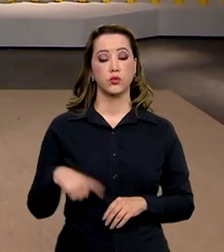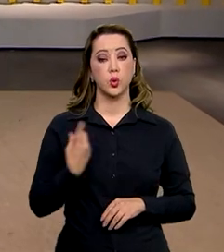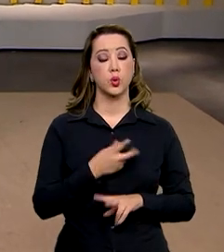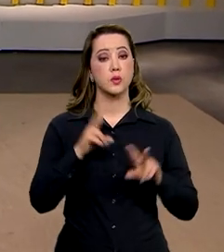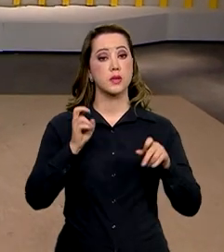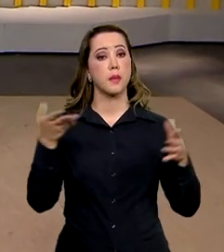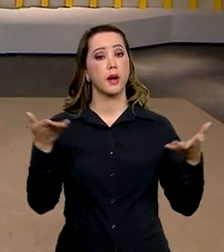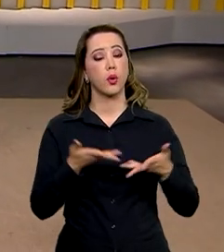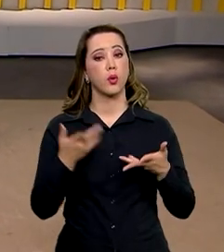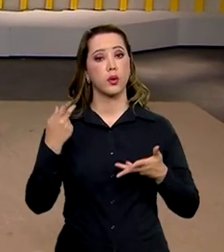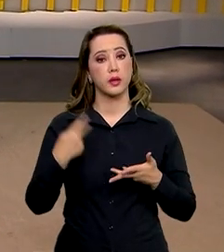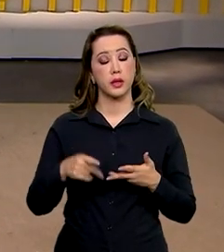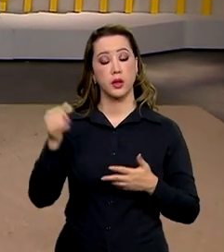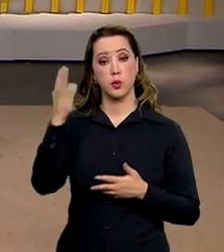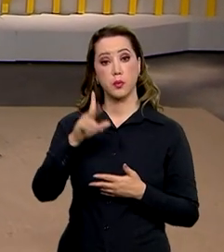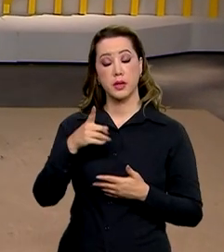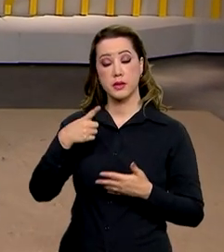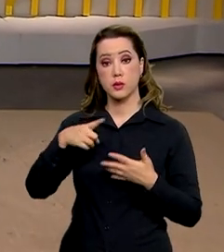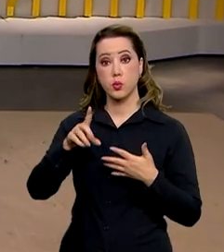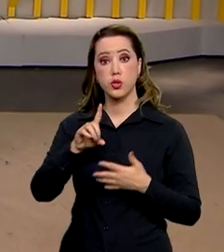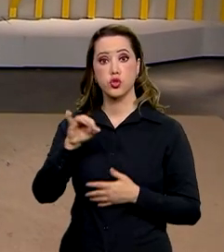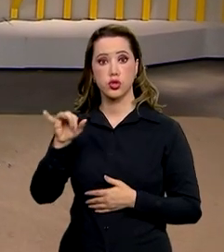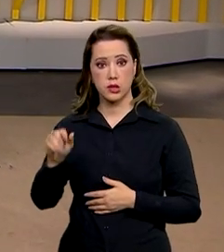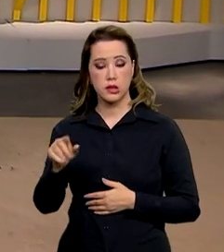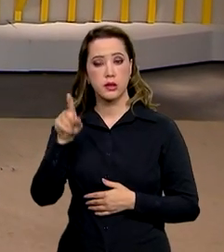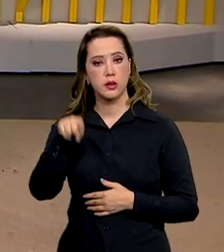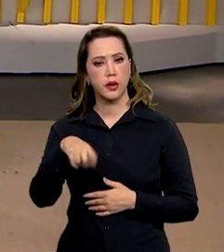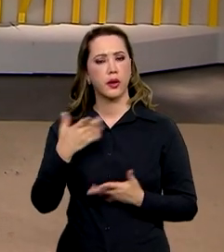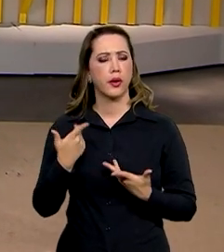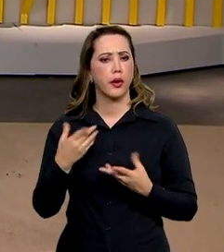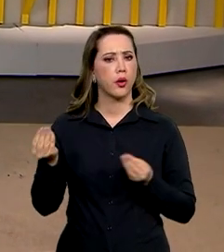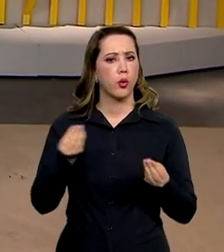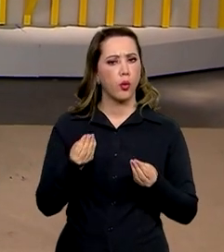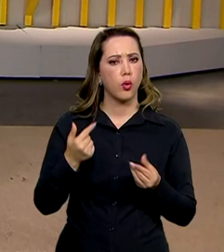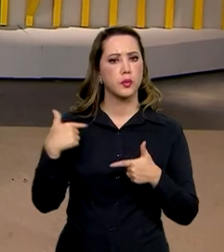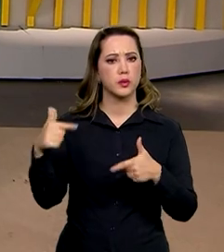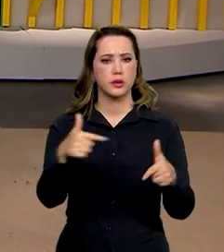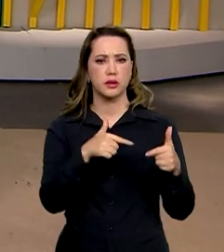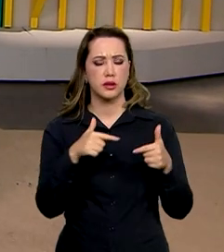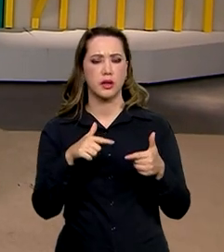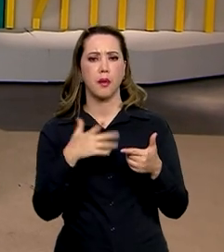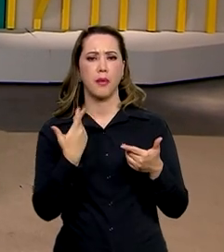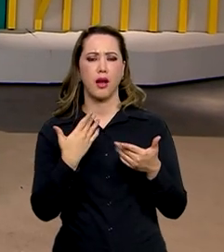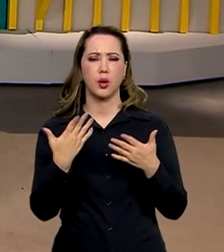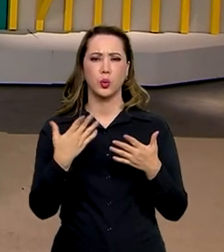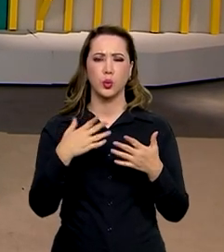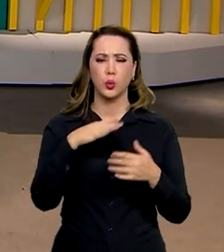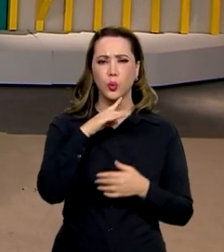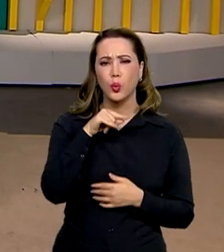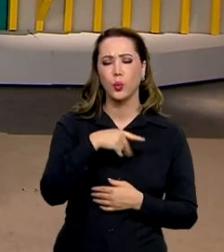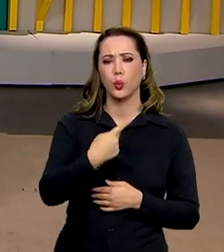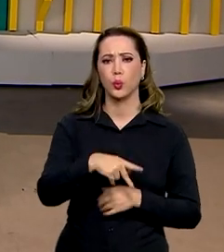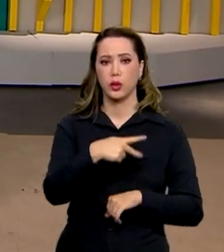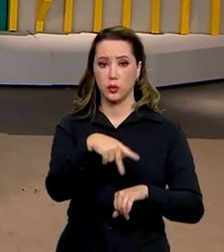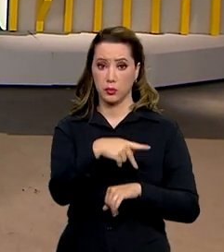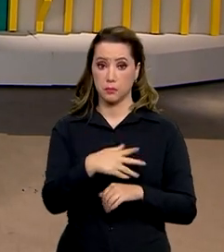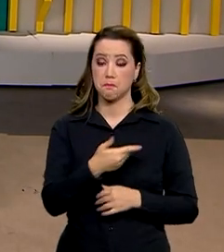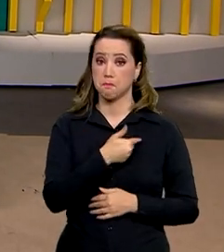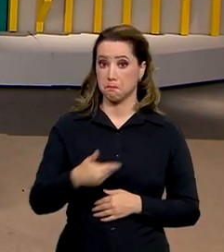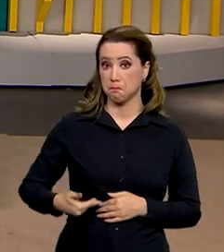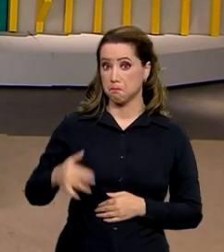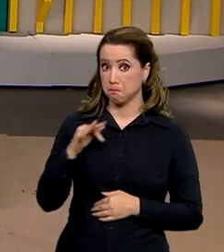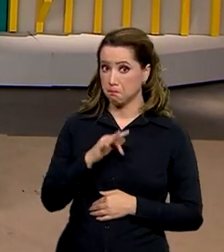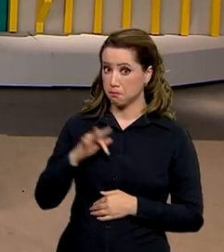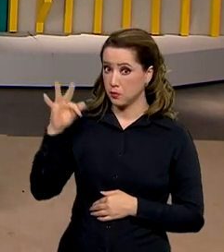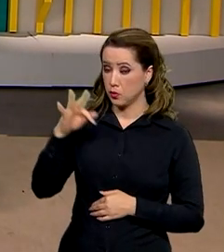Nosso assunto agora aqui no Brasil em Dia é o combate a formas degradantes de trabalho no país. O governo federal firmou um